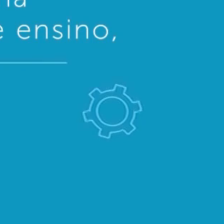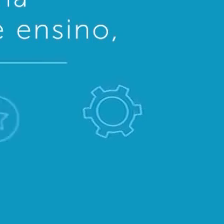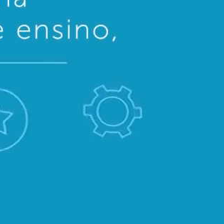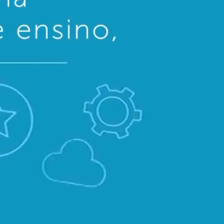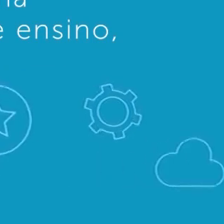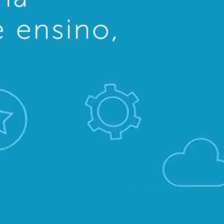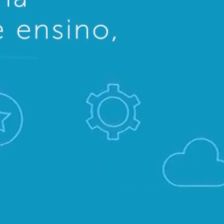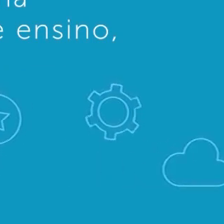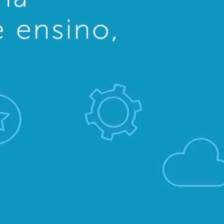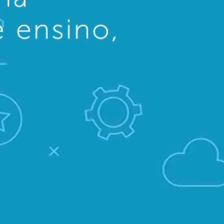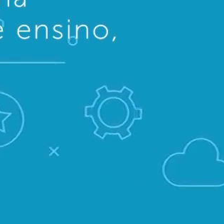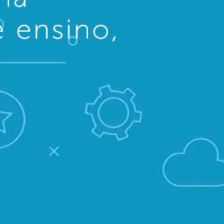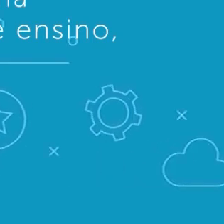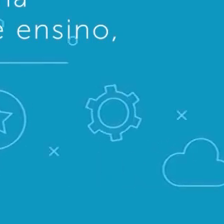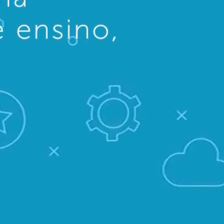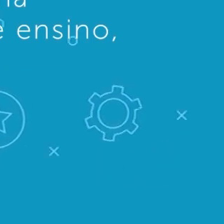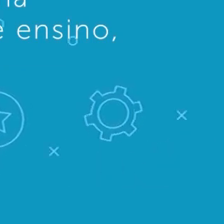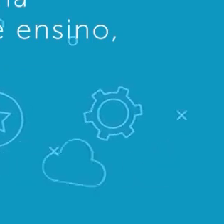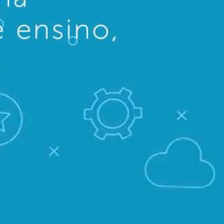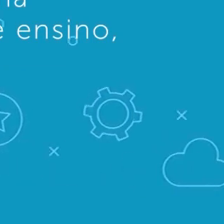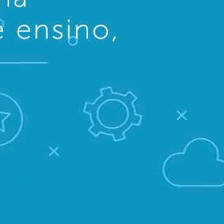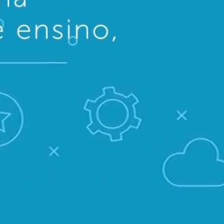E aí